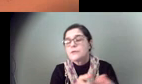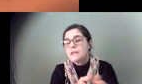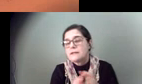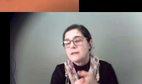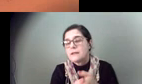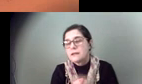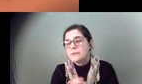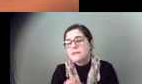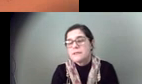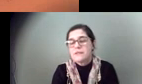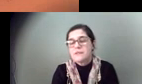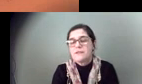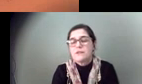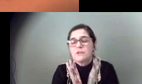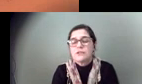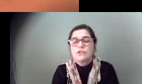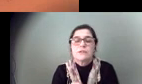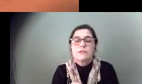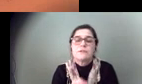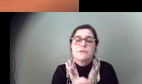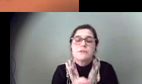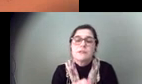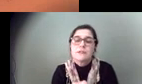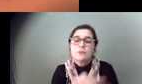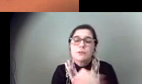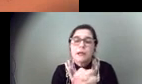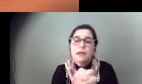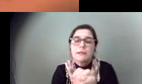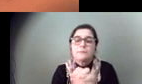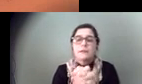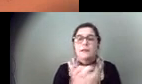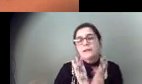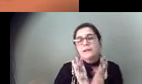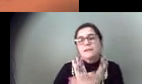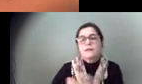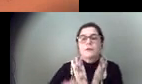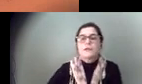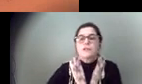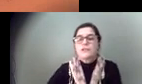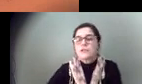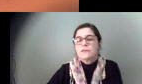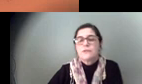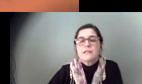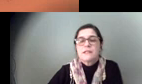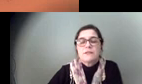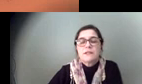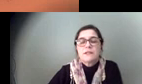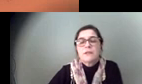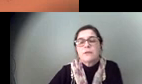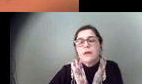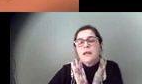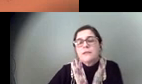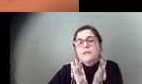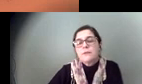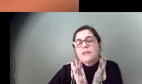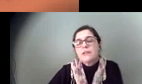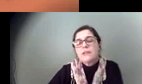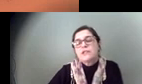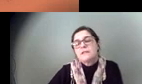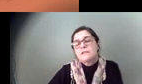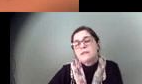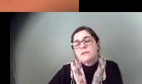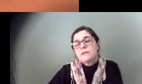Foram seis ATPCs especificamente de educação física e um por área. E esse agora que a gente ainda não tem esse levantamento. Então, em